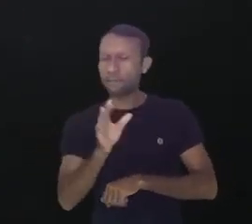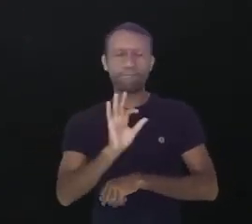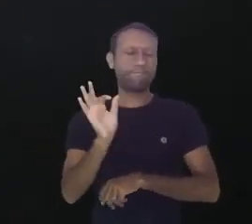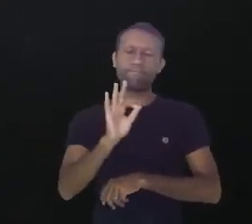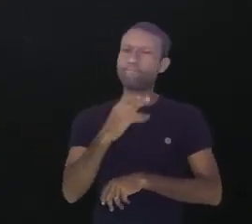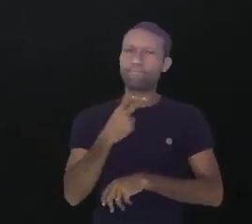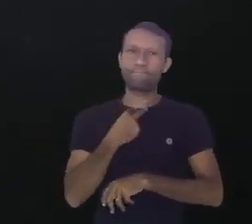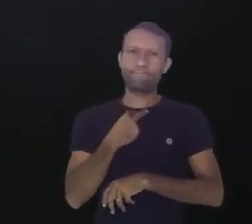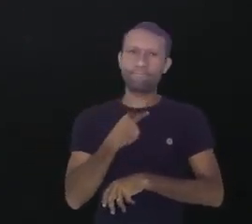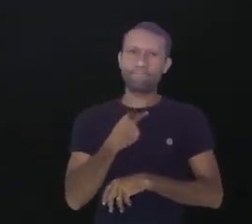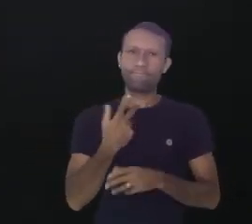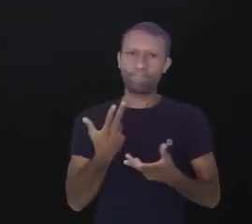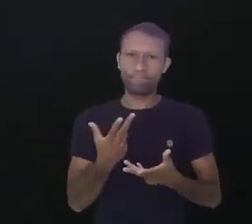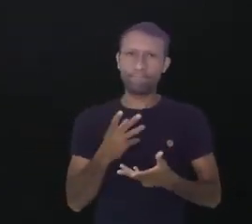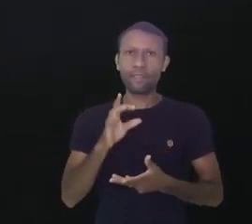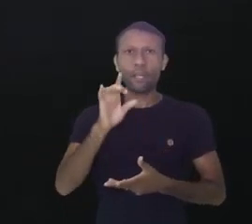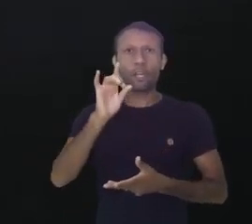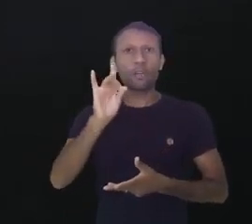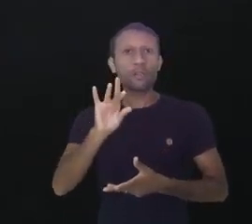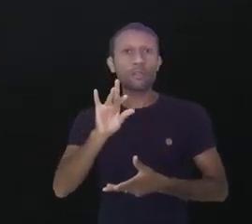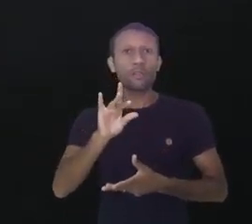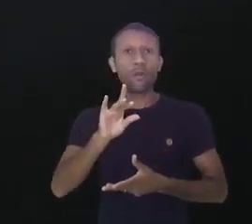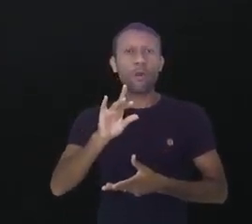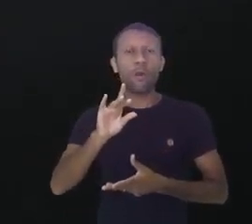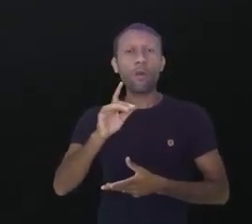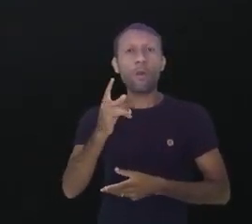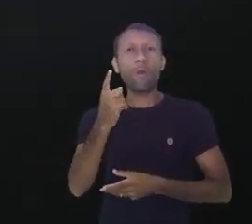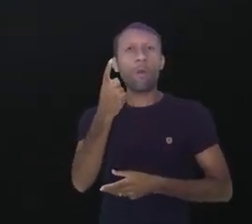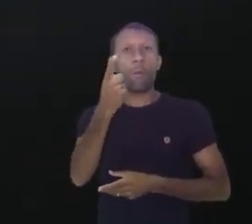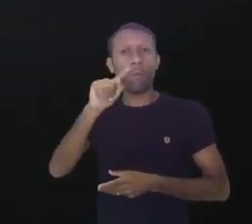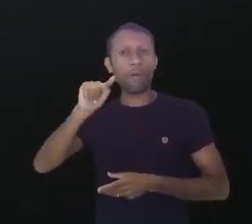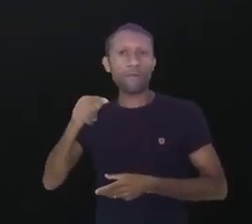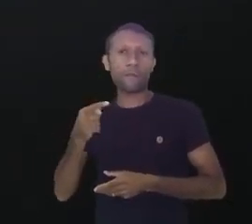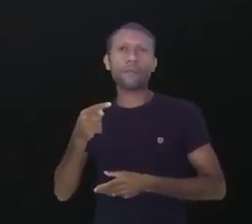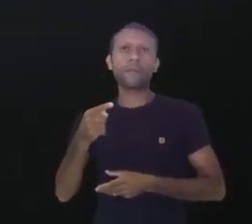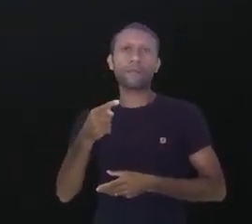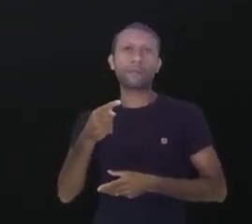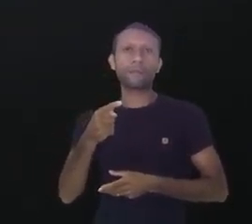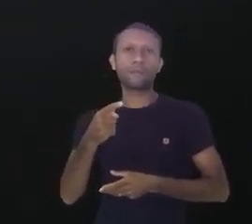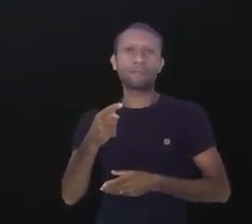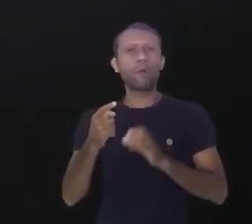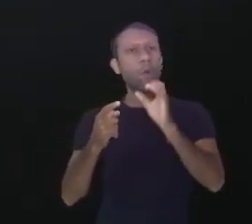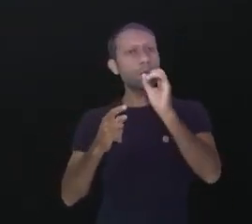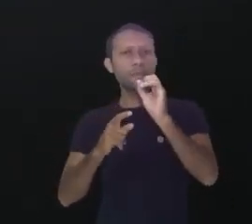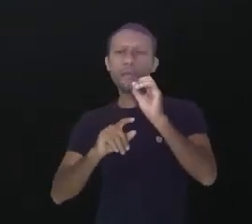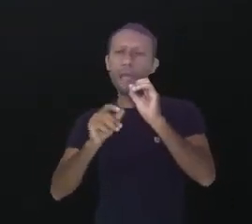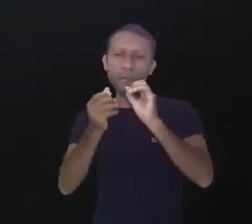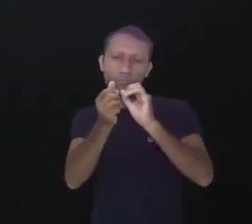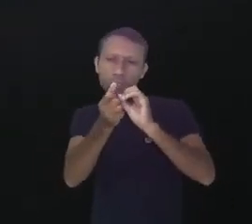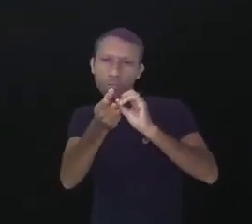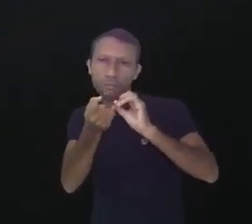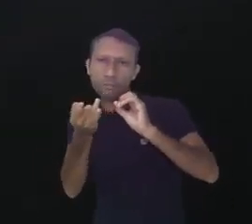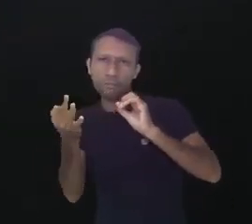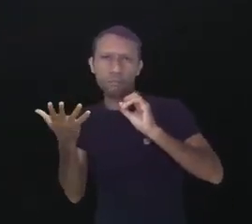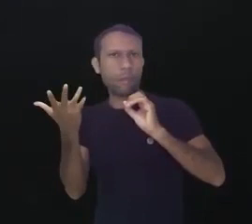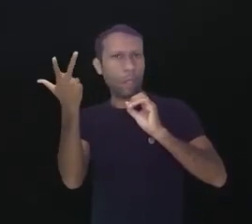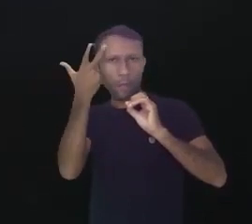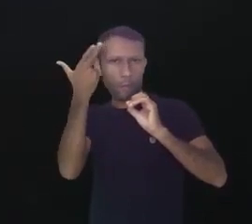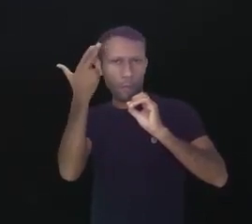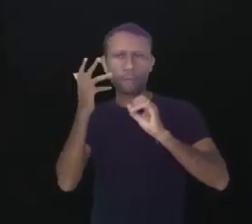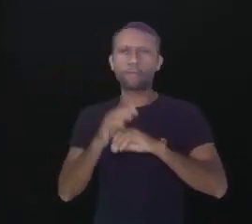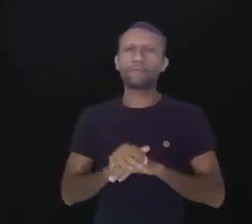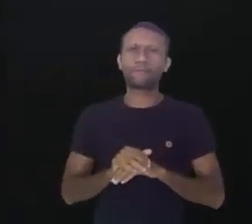sua composição. Então, eu só faço colocar o 0 e continuo a divisão normalmente. Legal? Então,